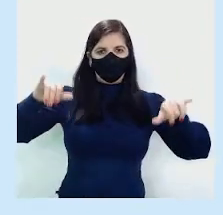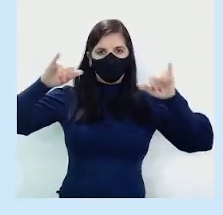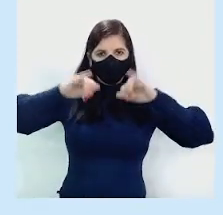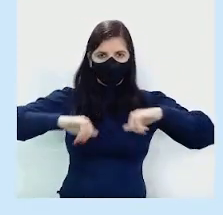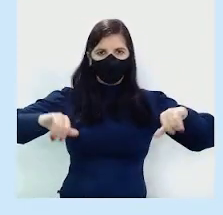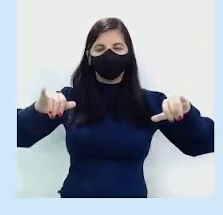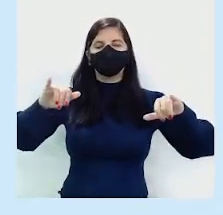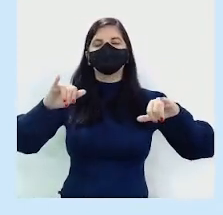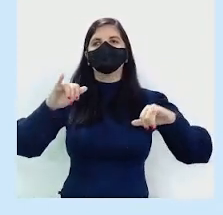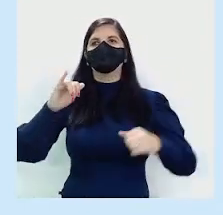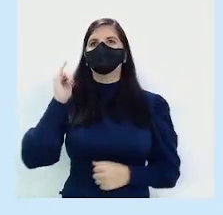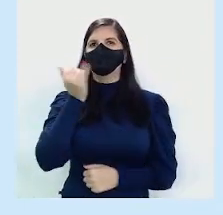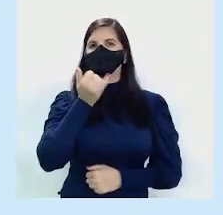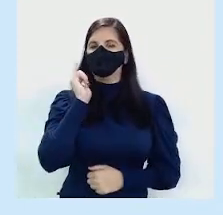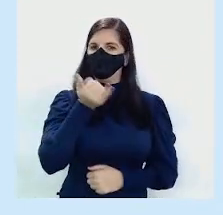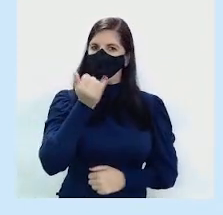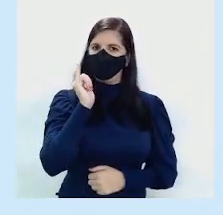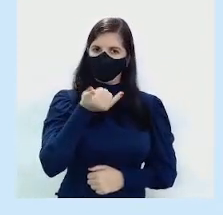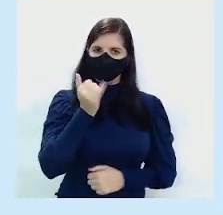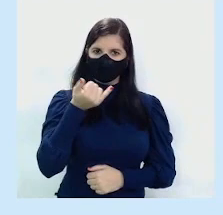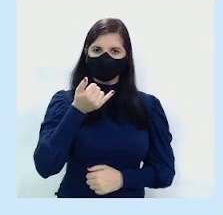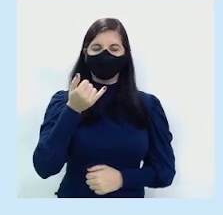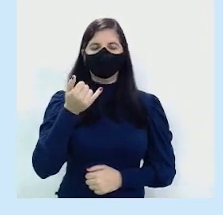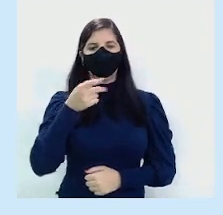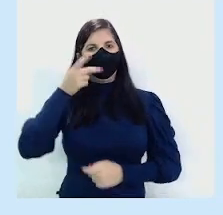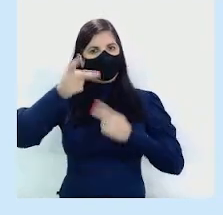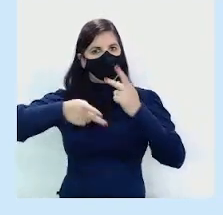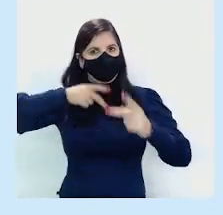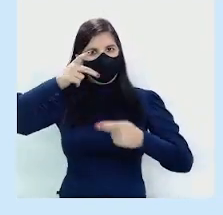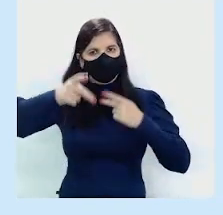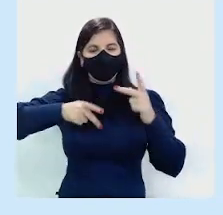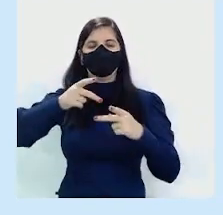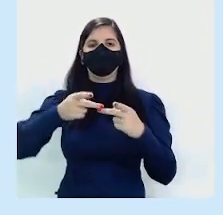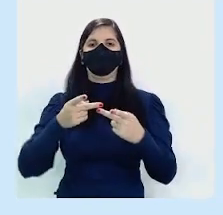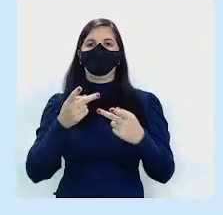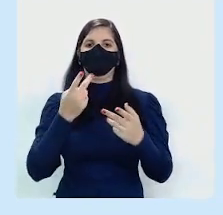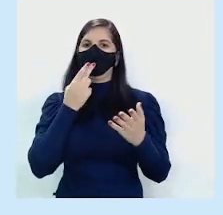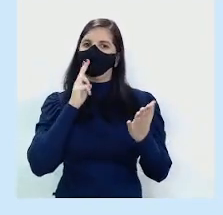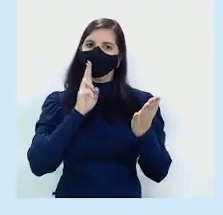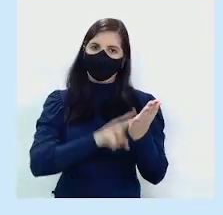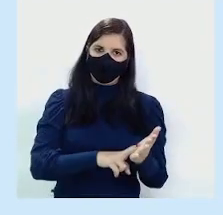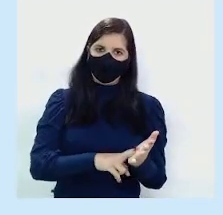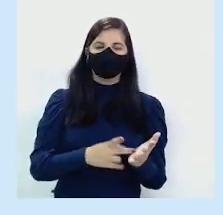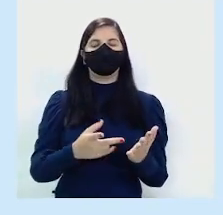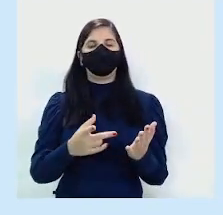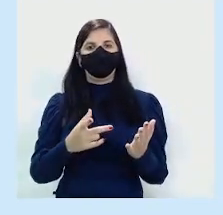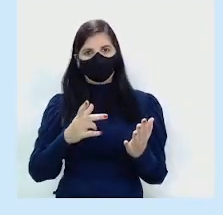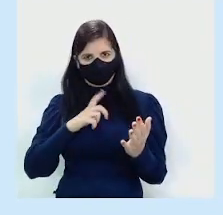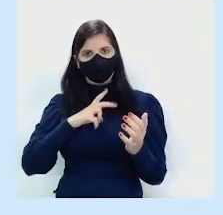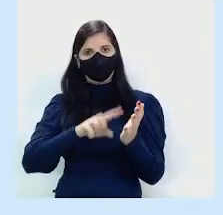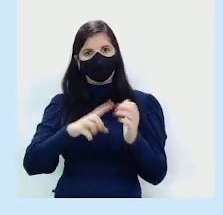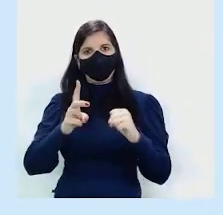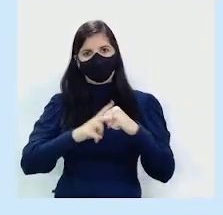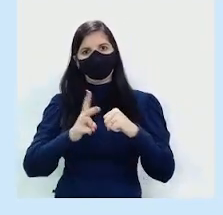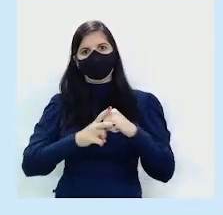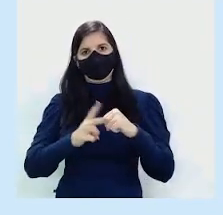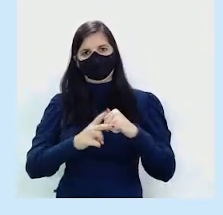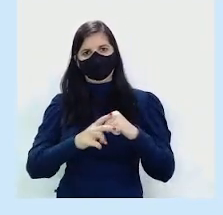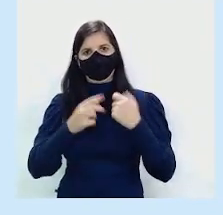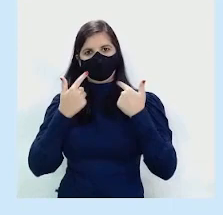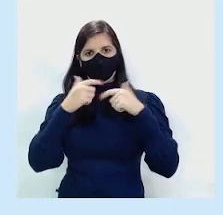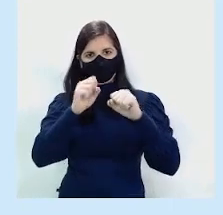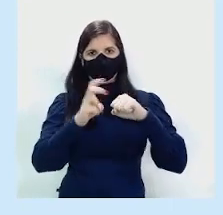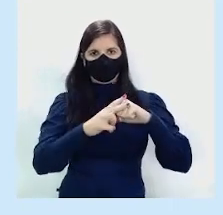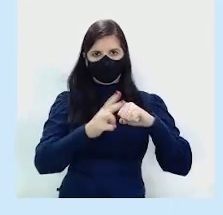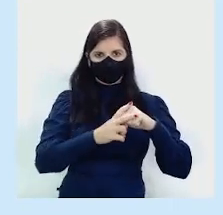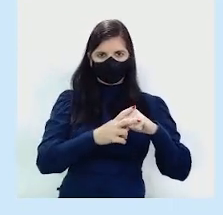texto em que é utilizada a linguagem verbal. Você pega uma carta, também temos a presença da linguagem verbal